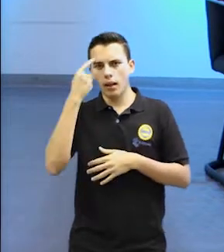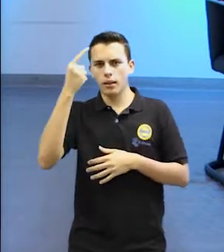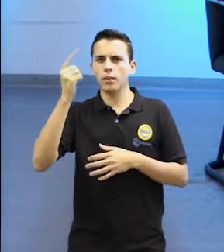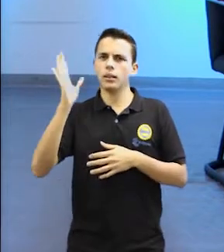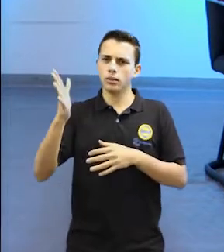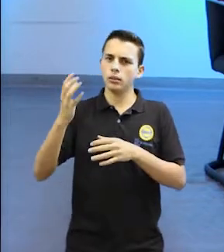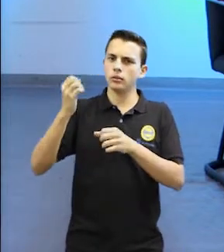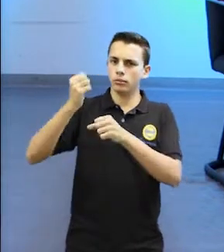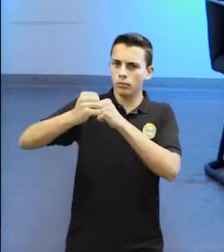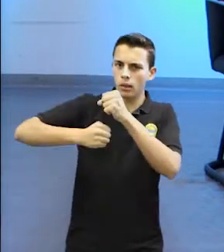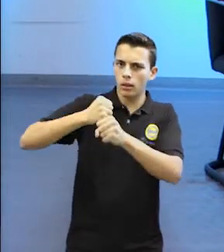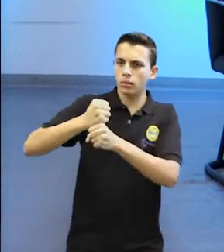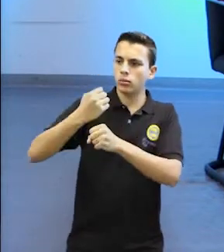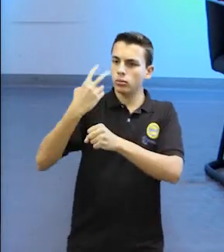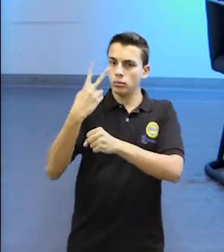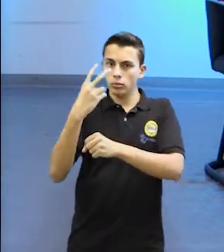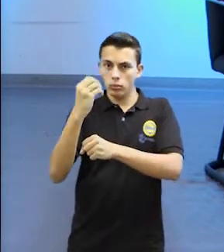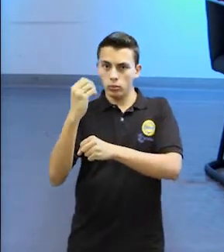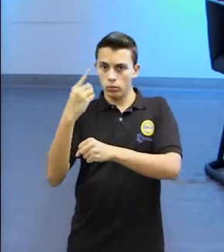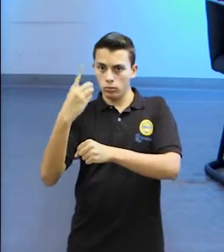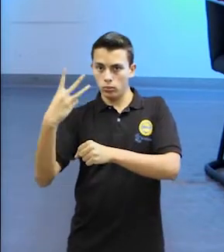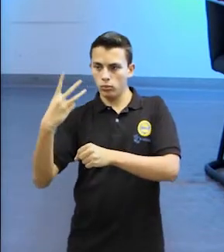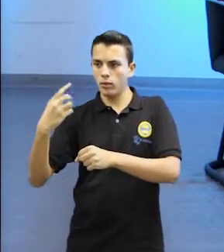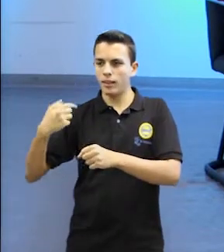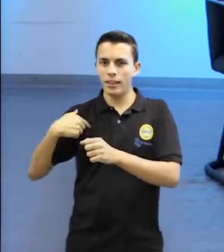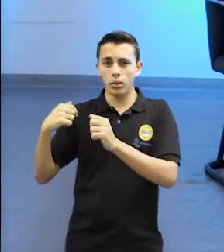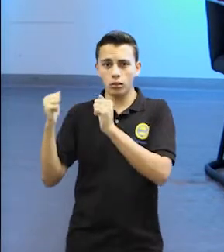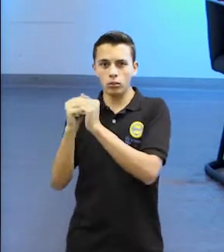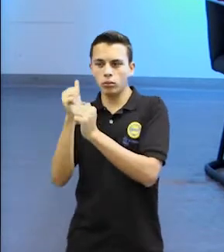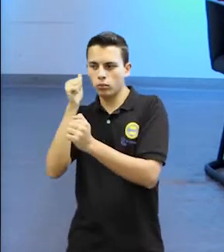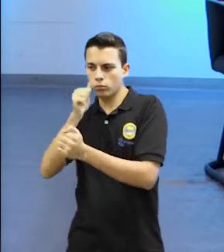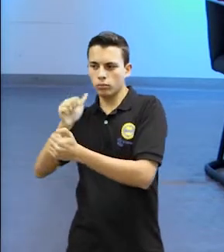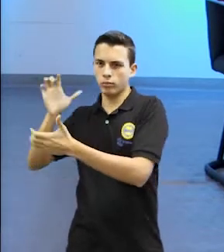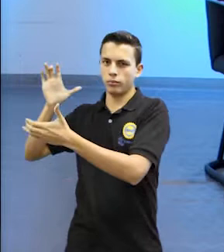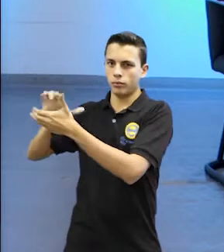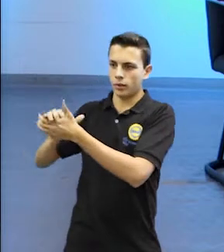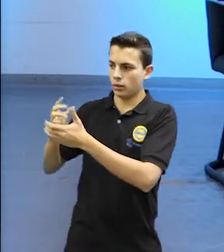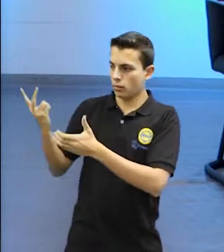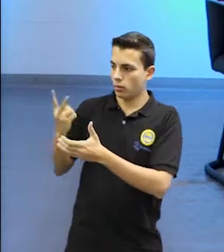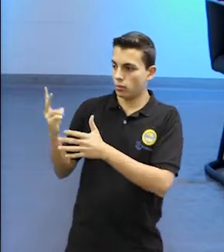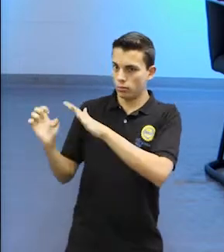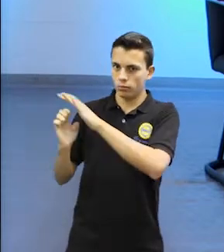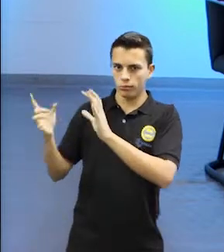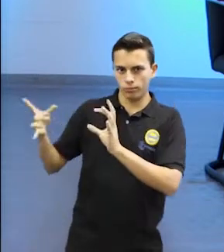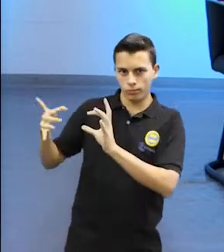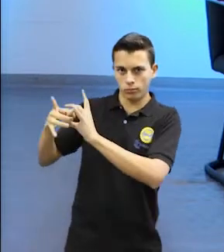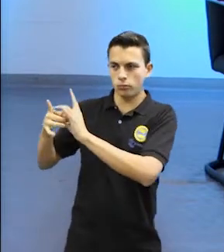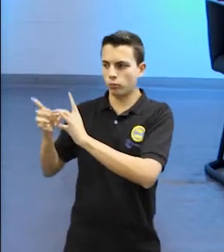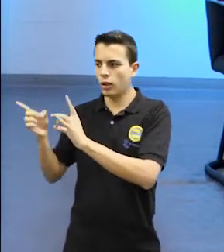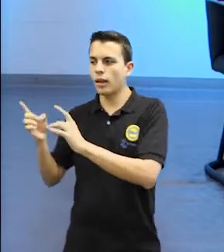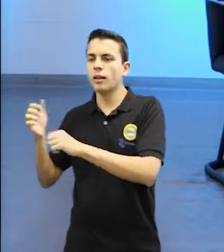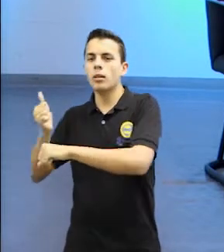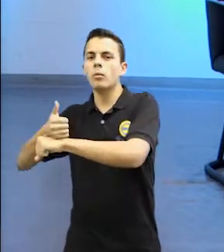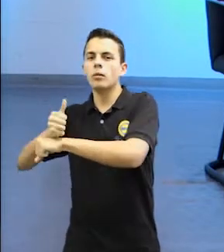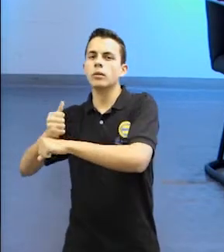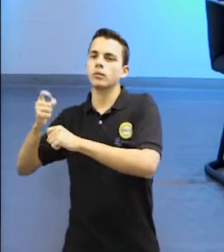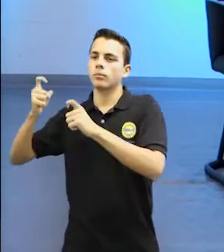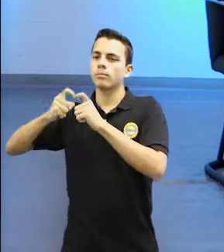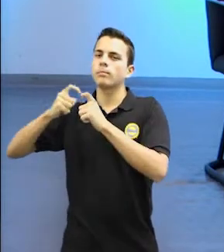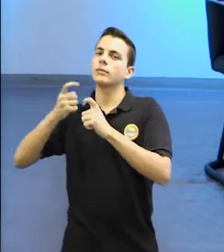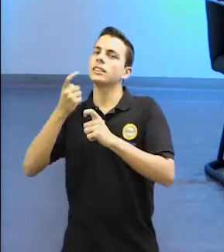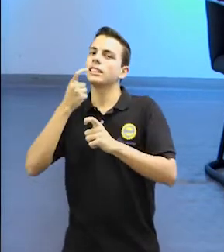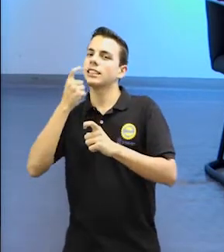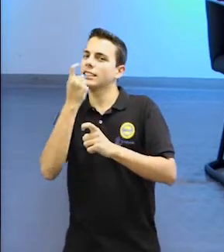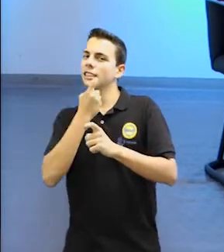2013, né, quando eu e minha mulher, minha sócia, ela é dentista nós decidimos em